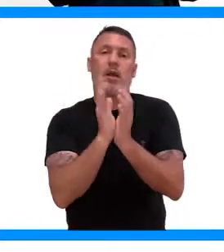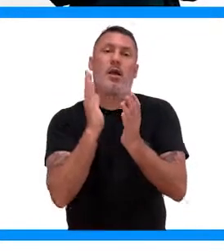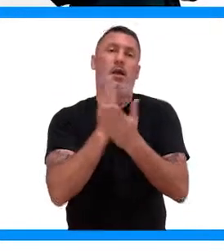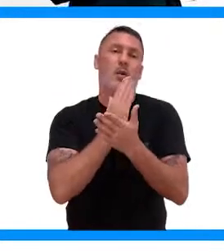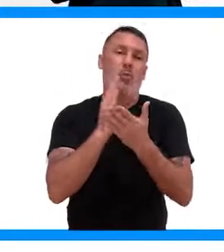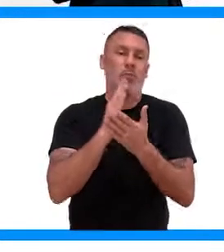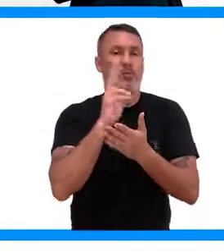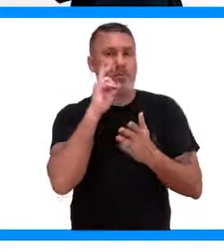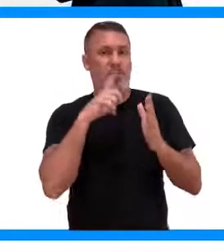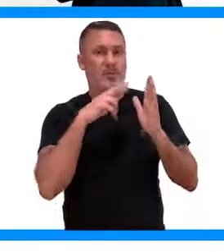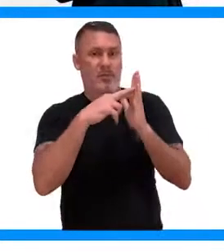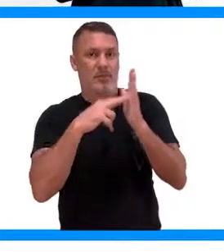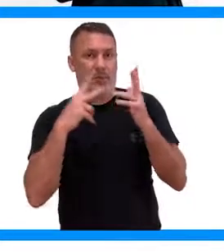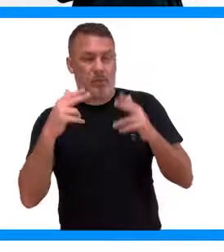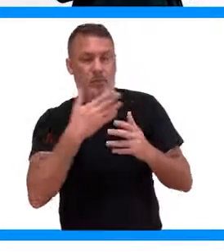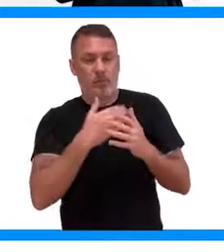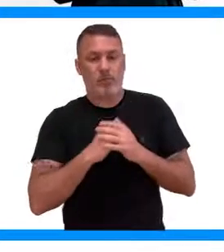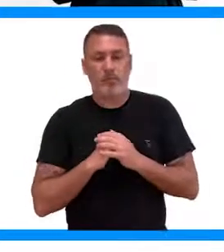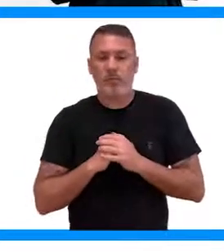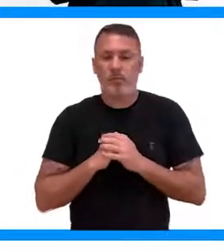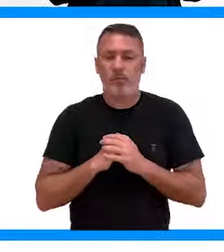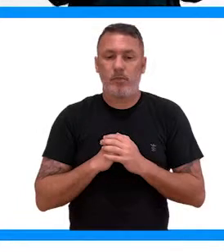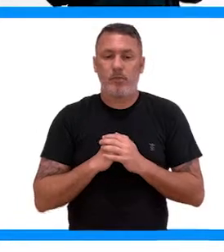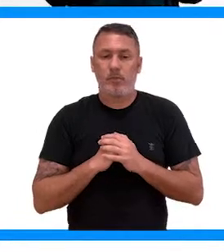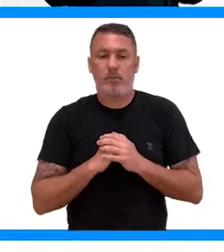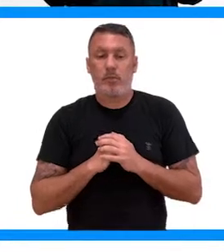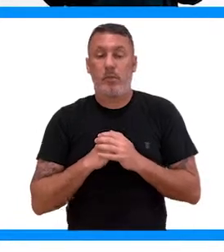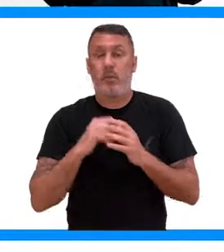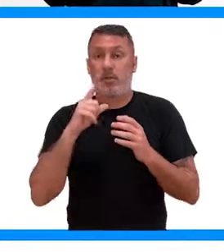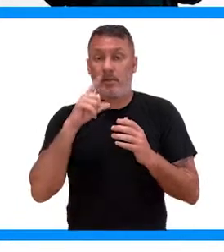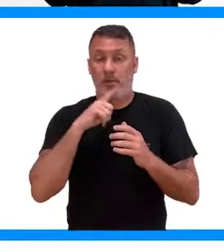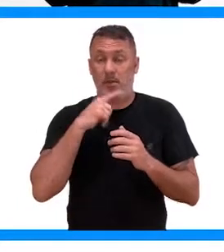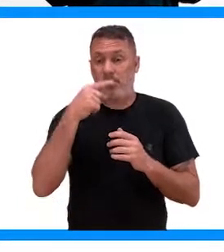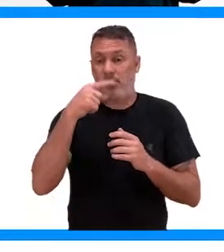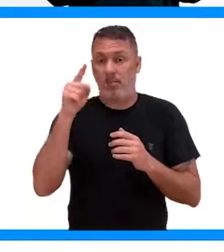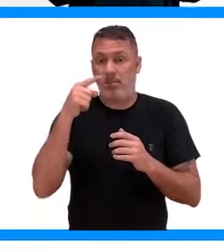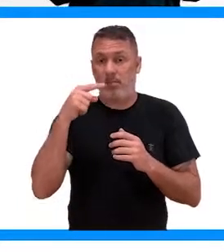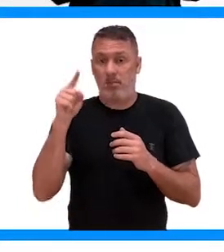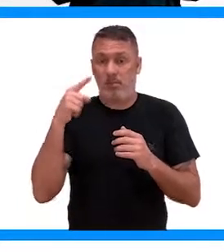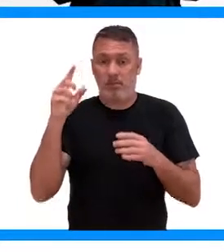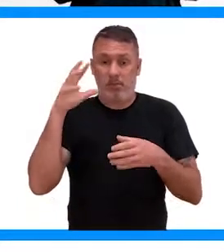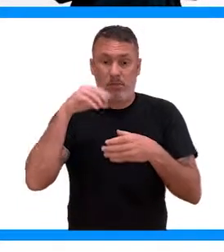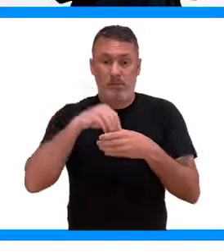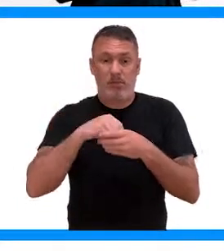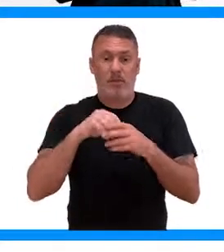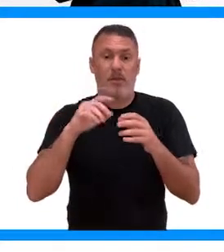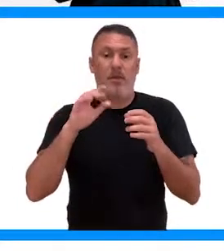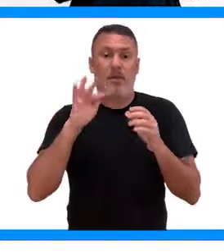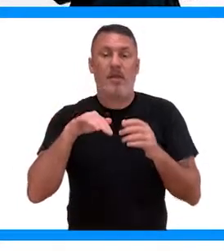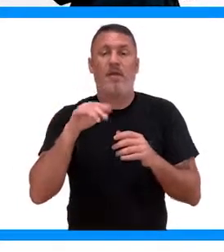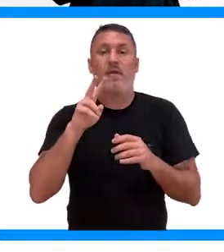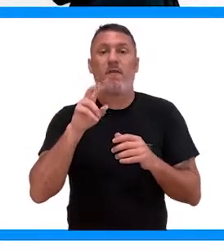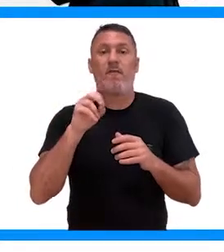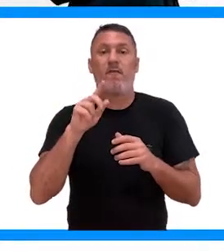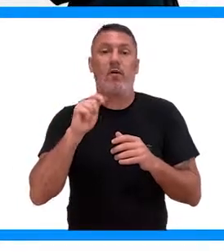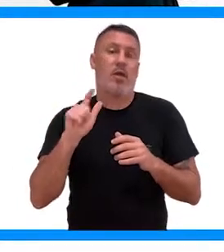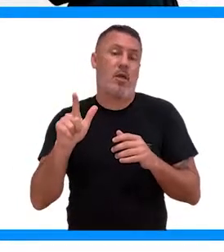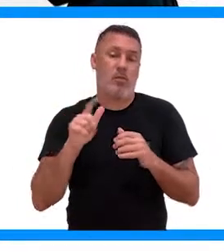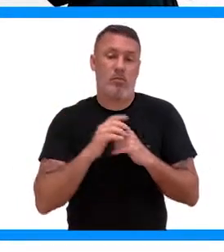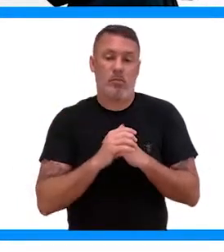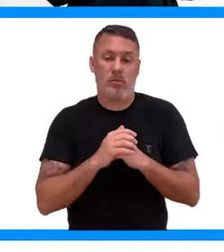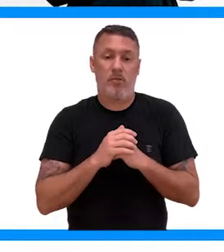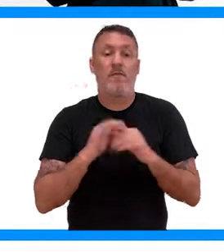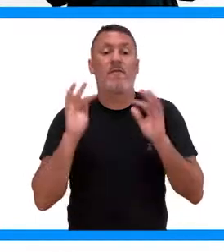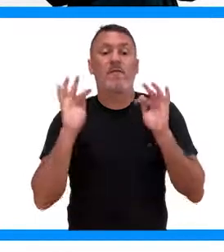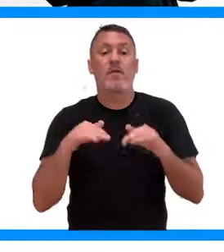em alguns casos. Nós vamos ver essa regrinha agora. As agudas serão acentuadas se acabam em vocal. Então,